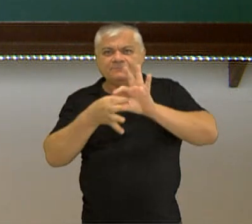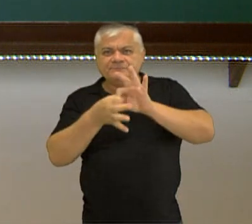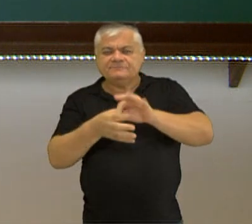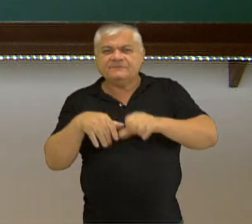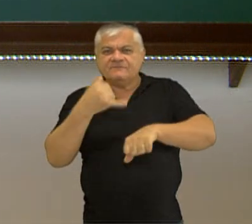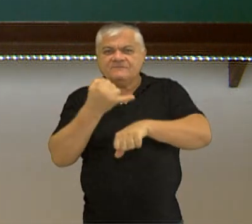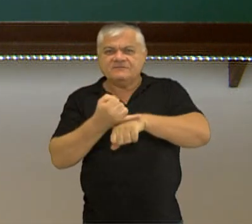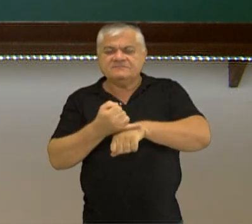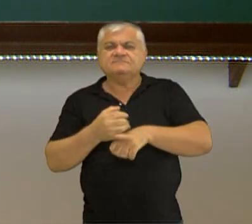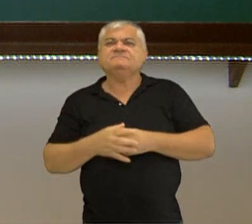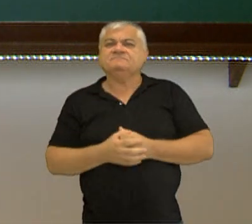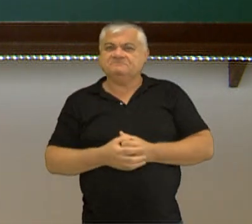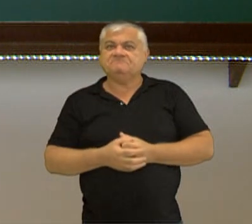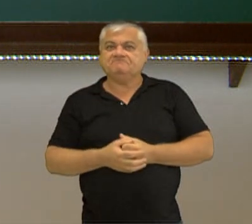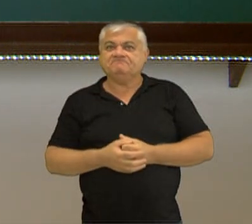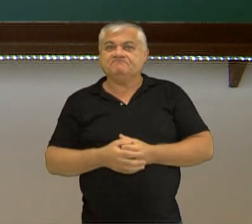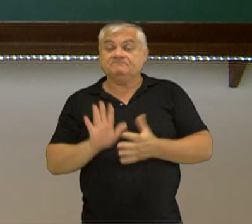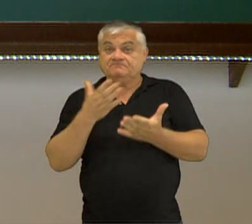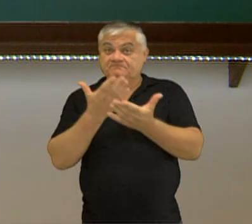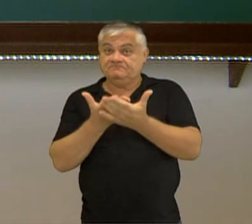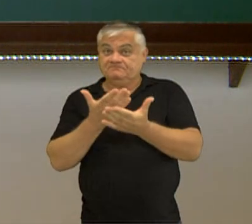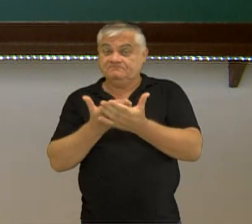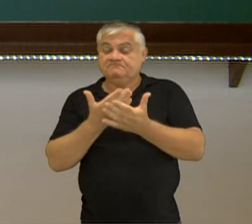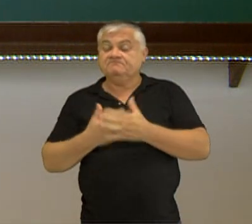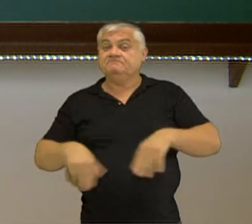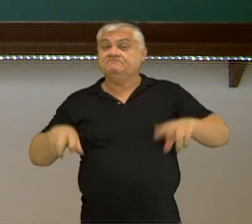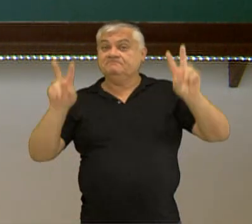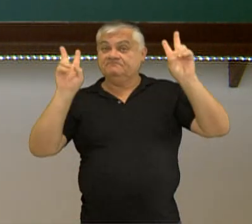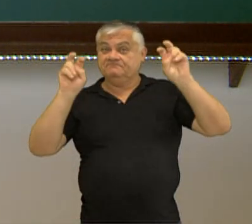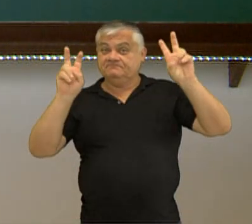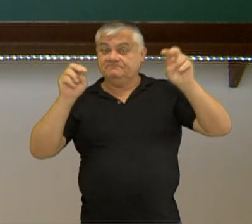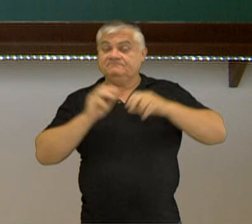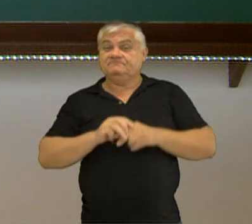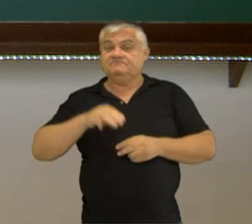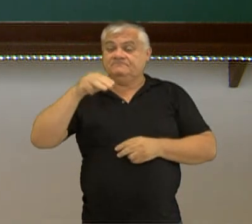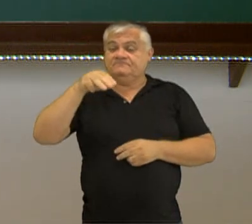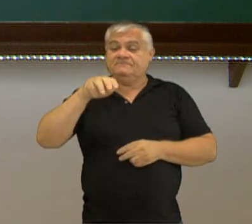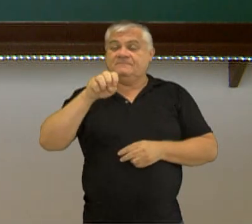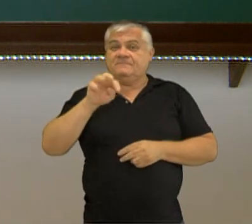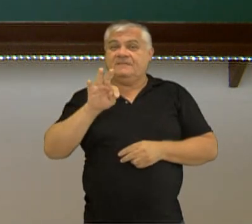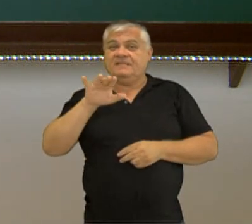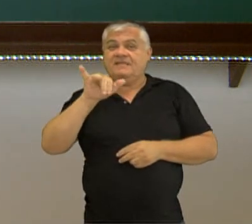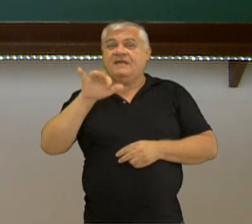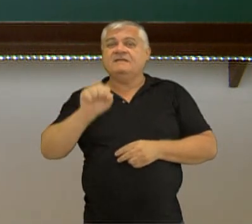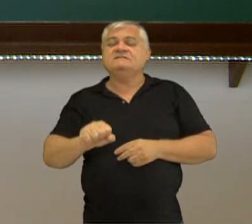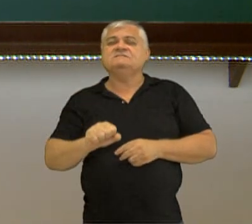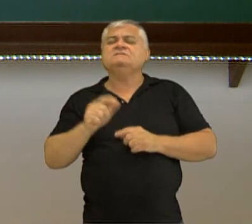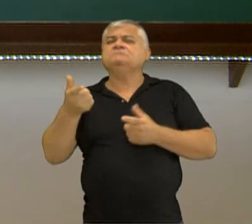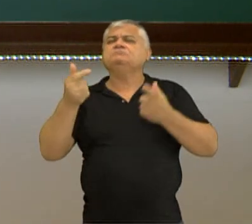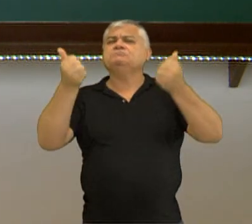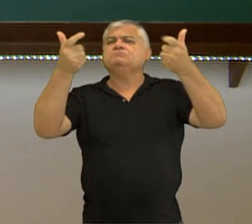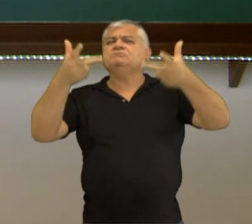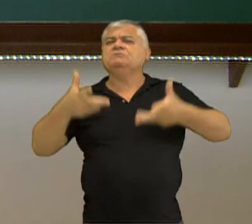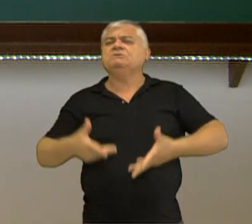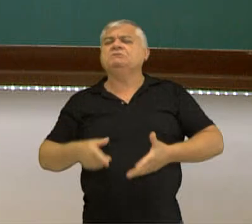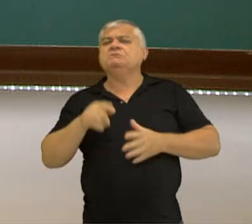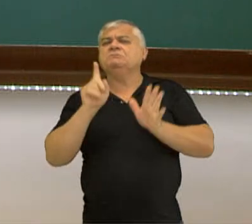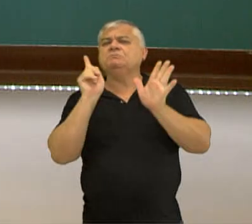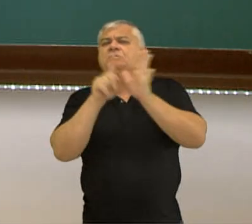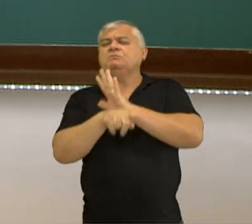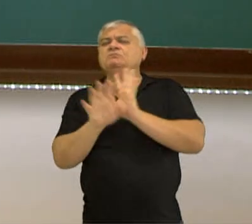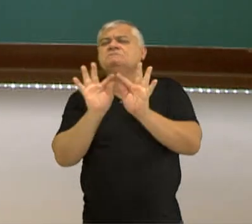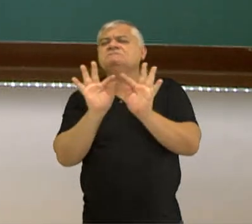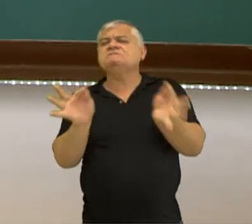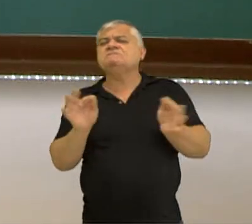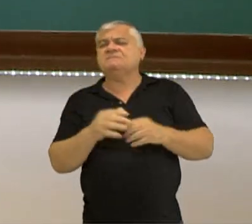metálicas. Nessa aula, então nós falaremos sobre os metais e eu começo falando com vocês sobre o mais